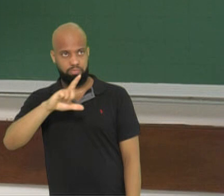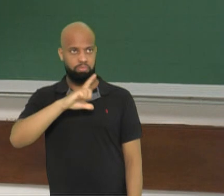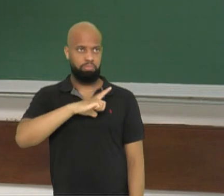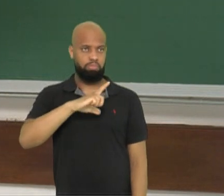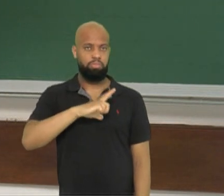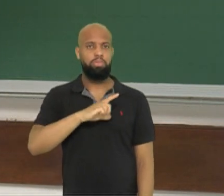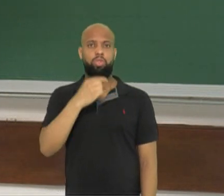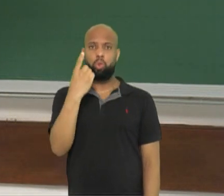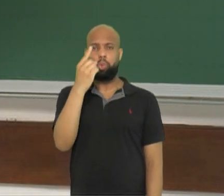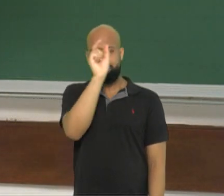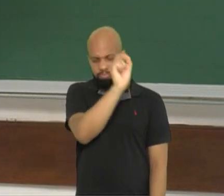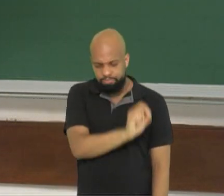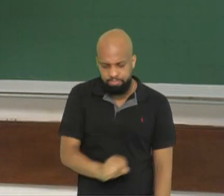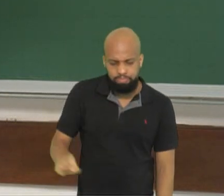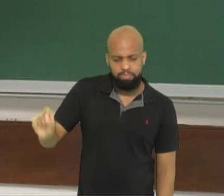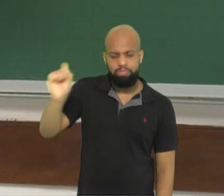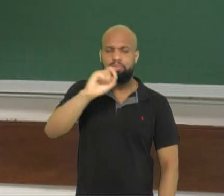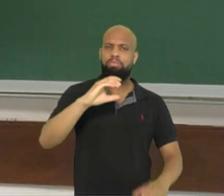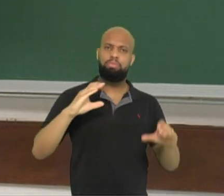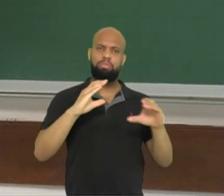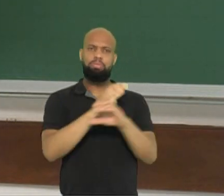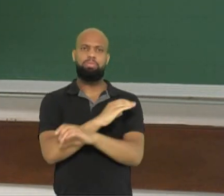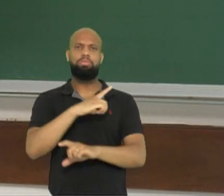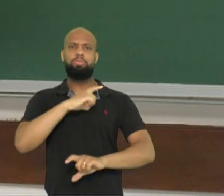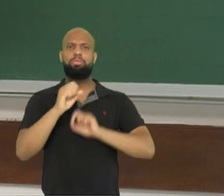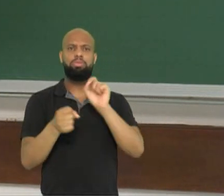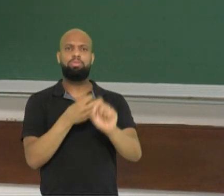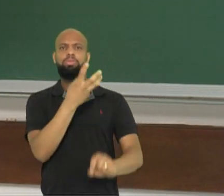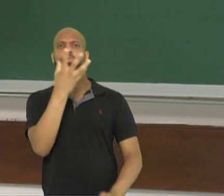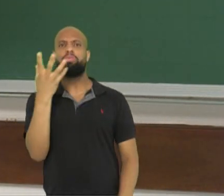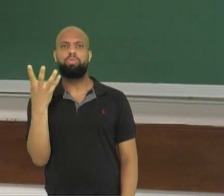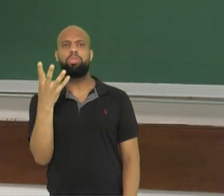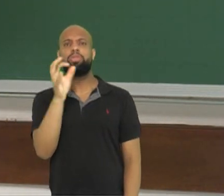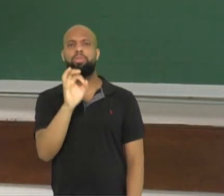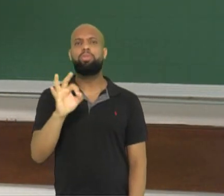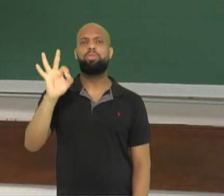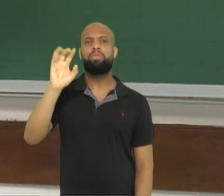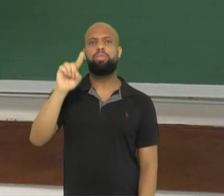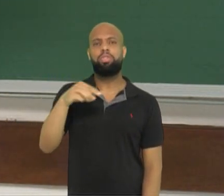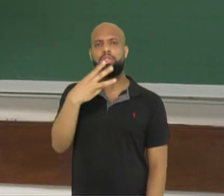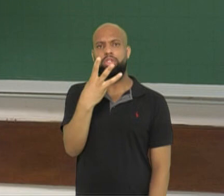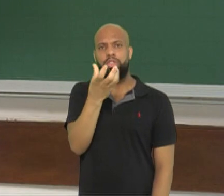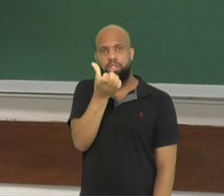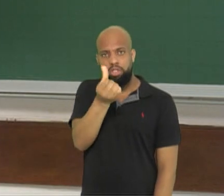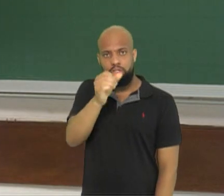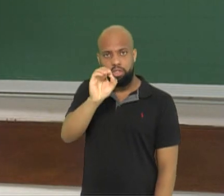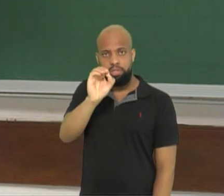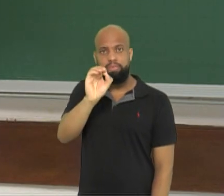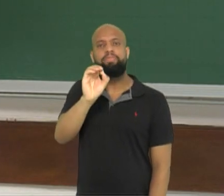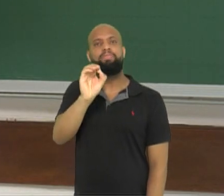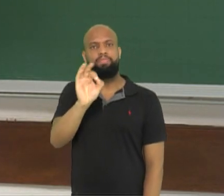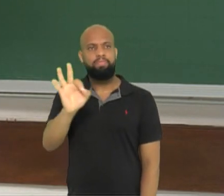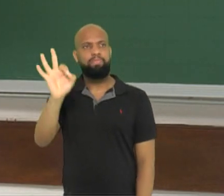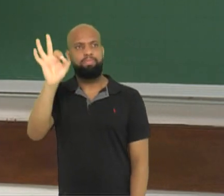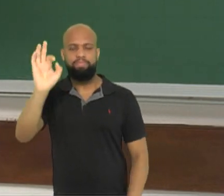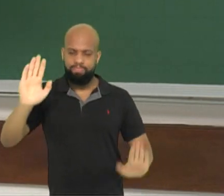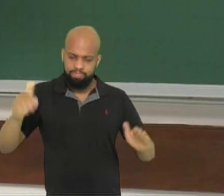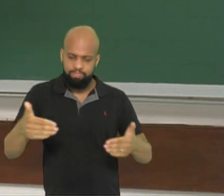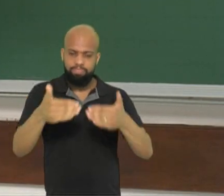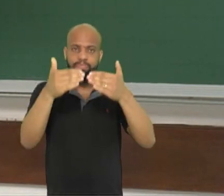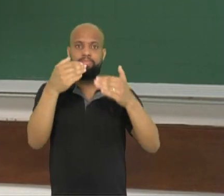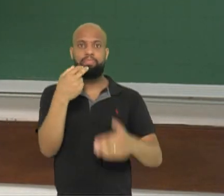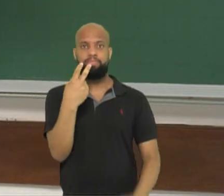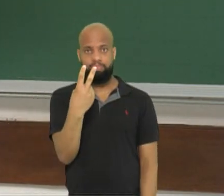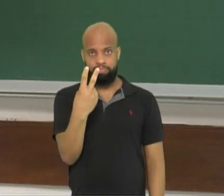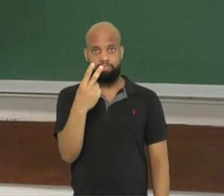volta inteira na circunferência, a gente tem quantos graus? 360 graus, que equivalem a 2π. Então,